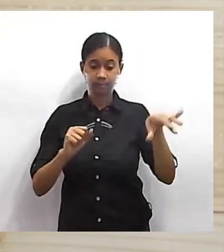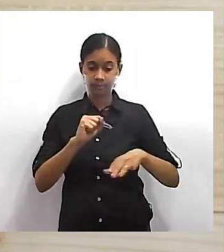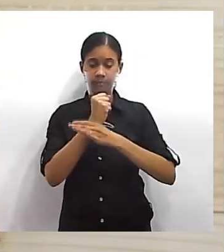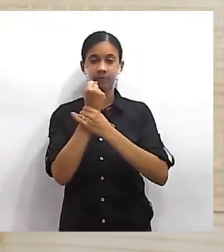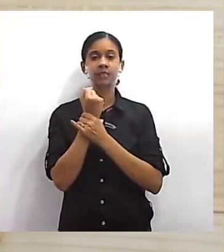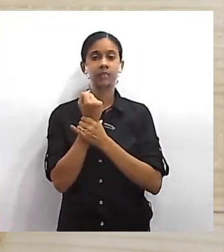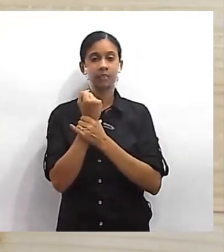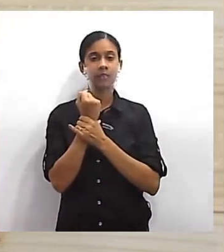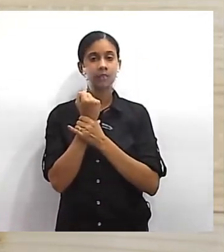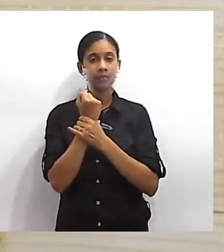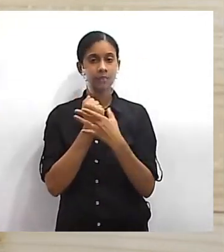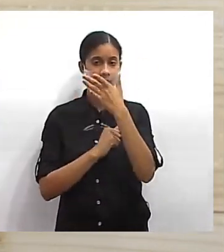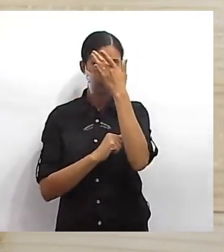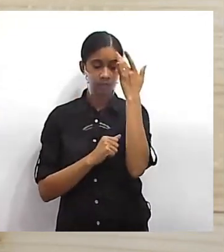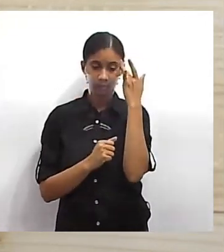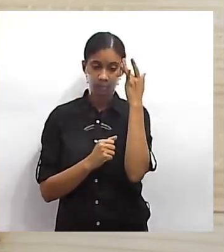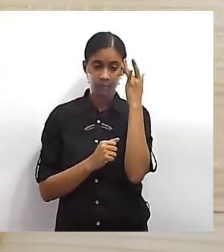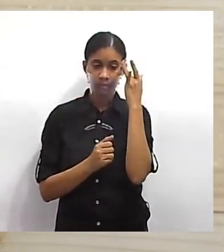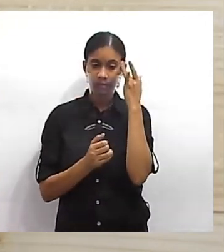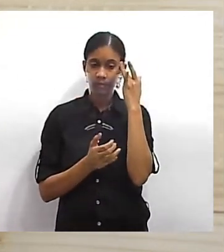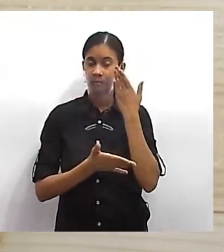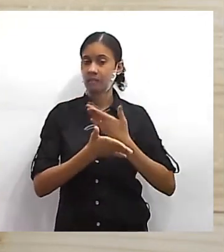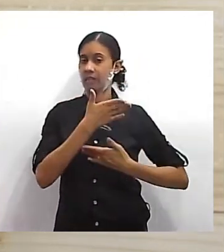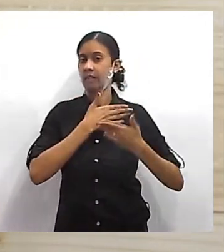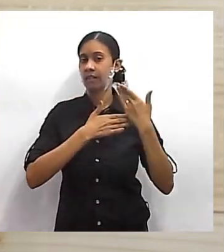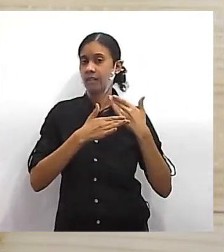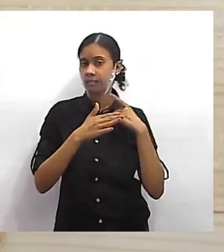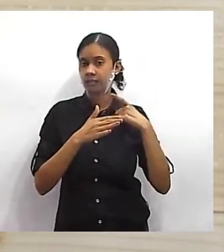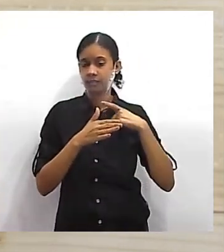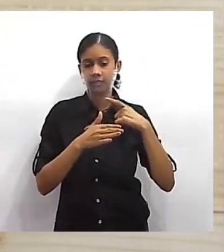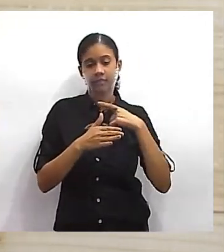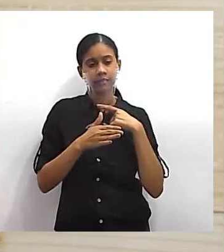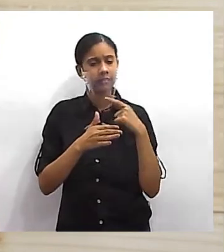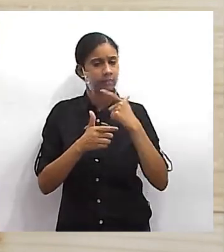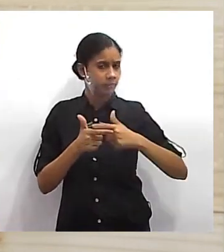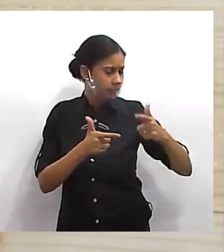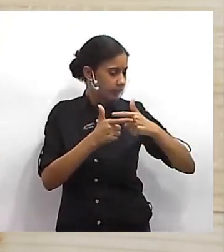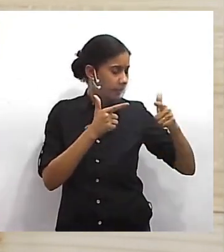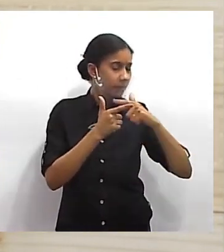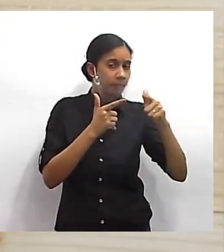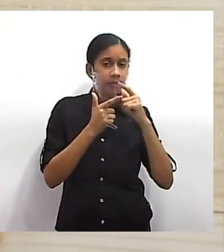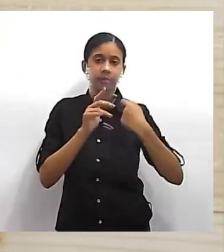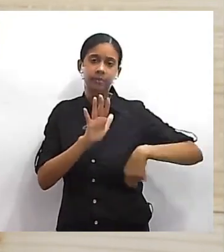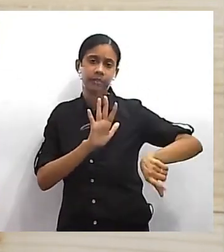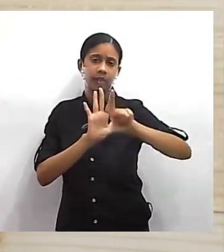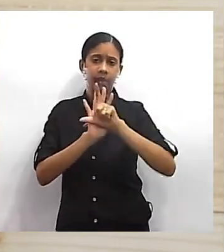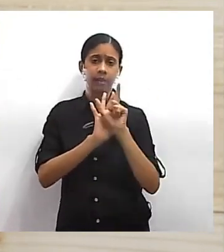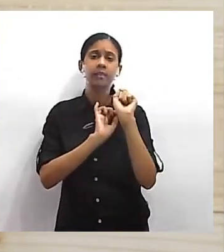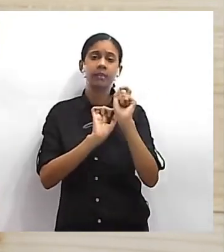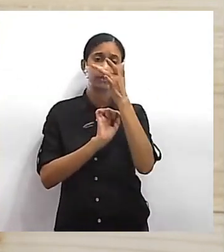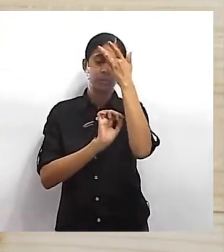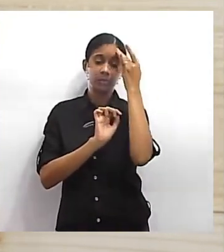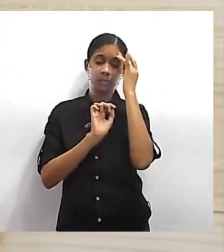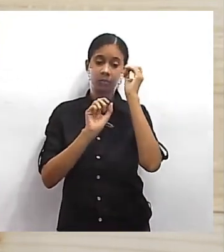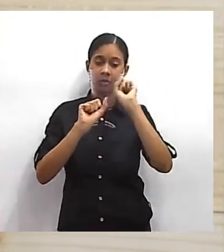Nos tirar do estado de barbárie, onde nos encontrávamos, onde prevalecia a lei do mais forte,